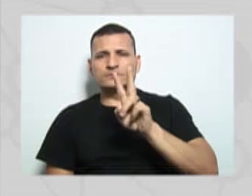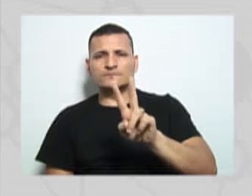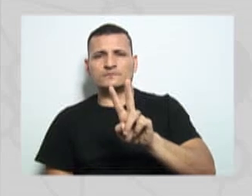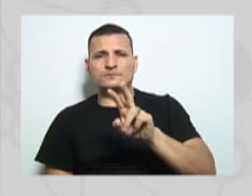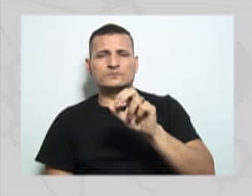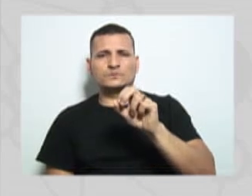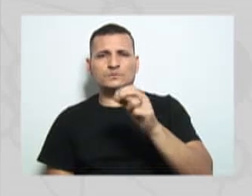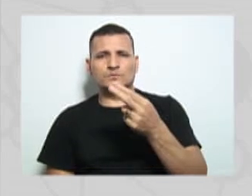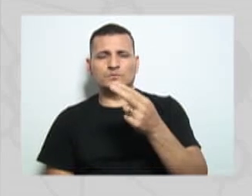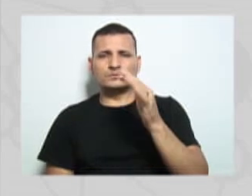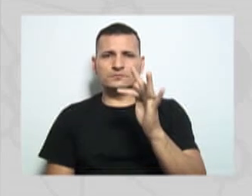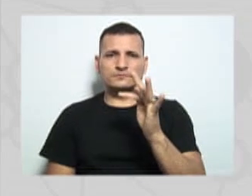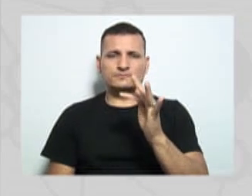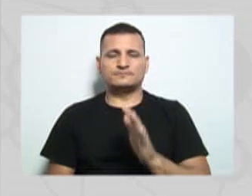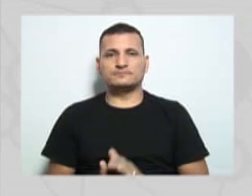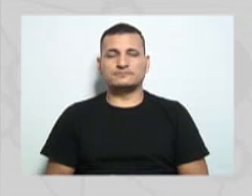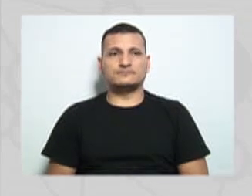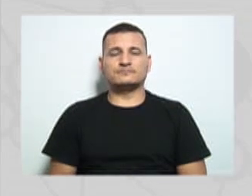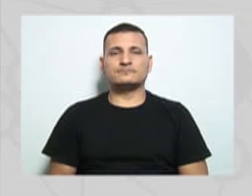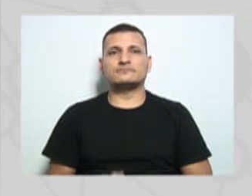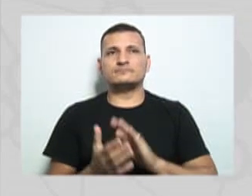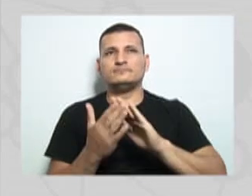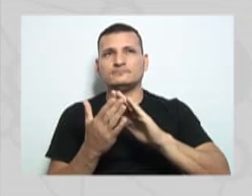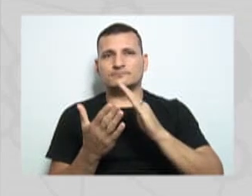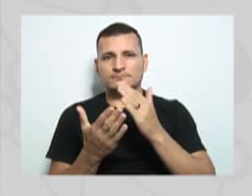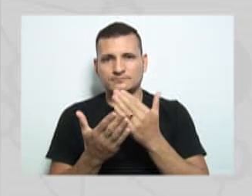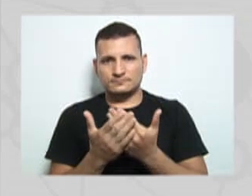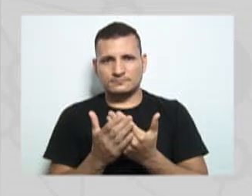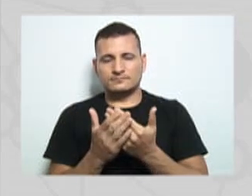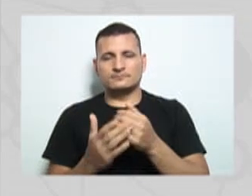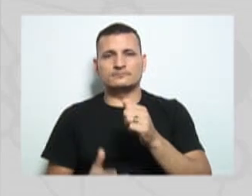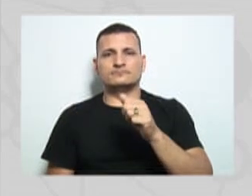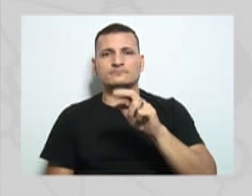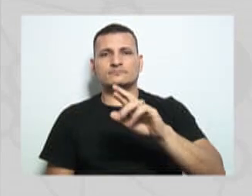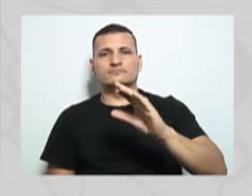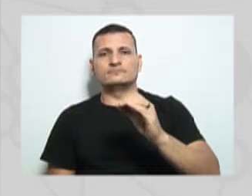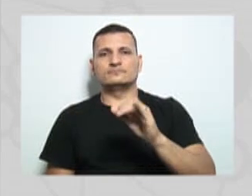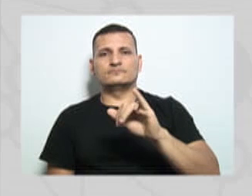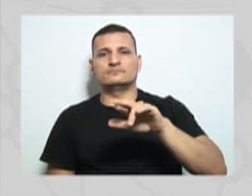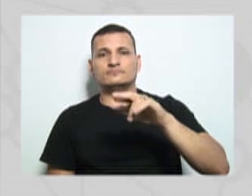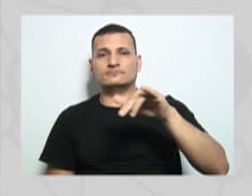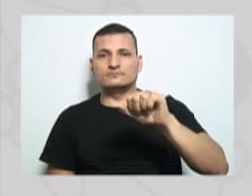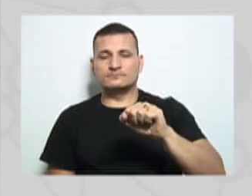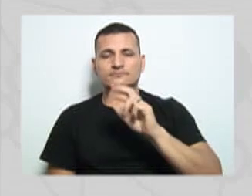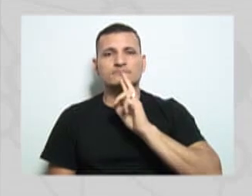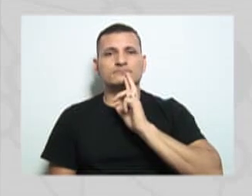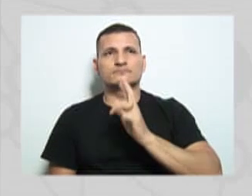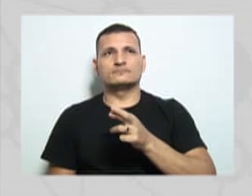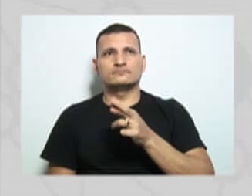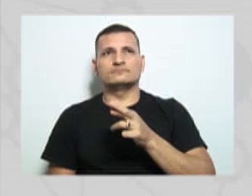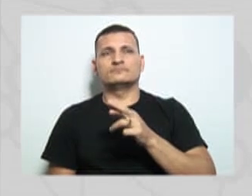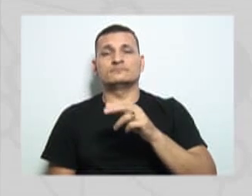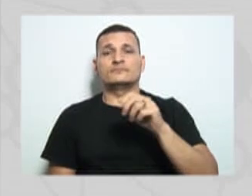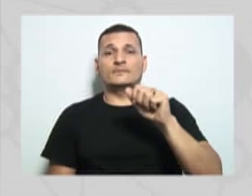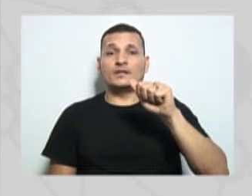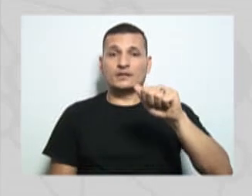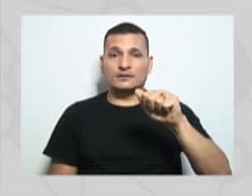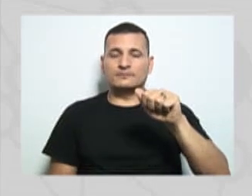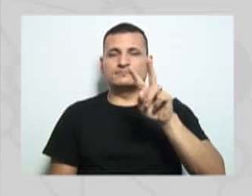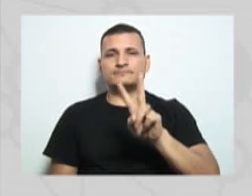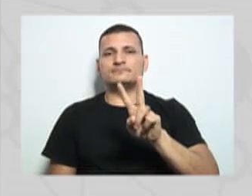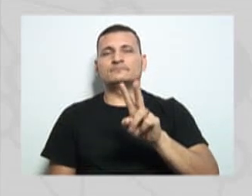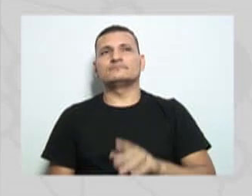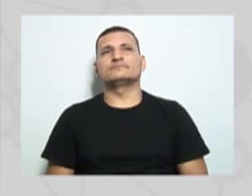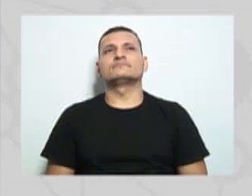de Sá e da Escola Arco-Íris responderam. Letra A é verdadeiro. Olha,